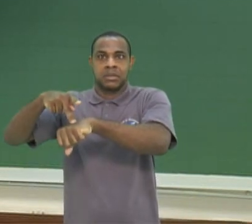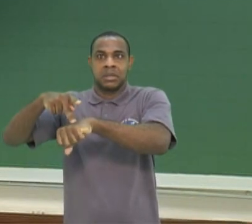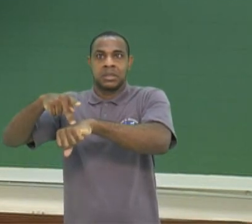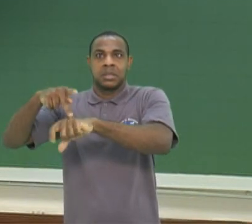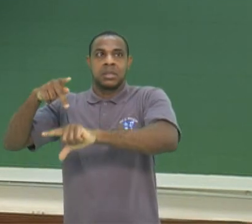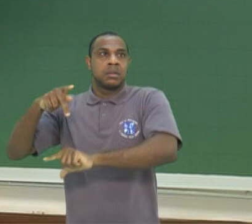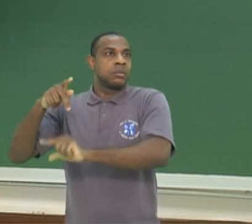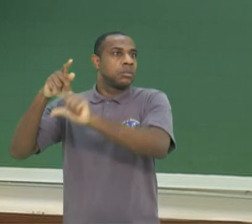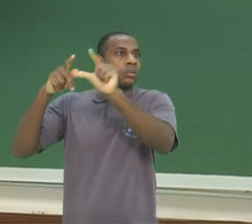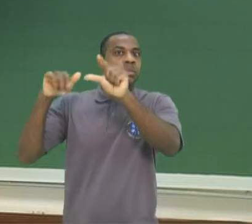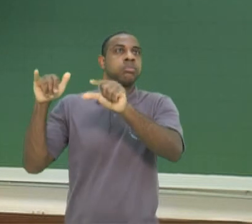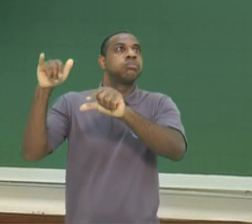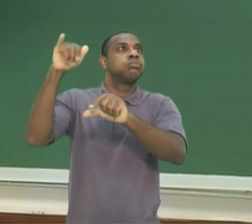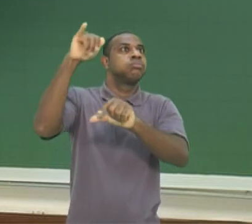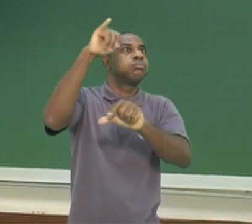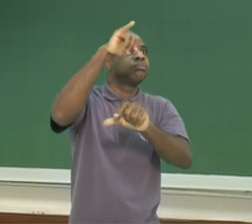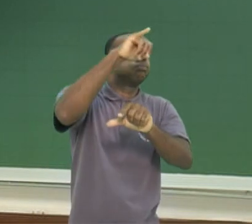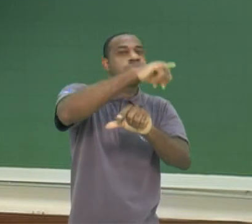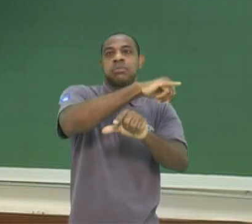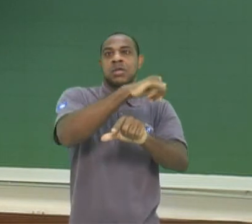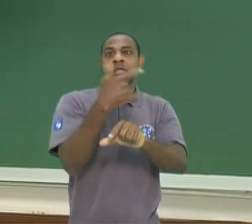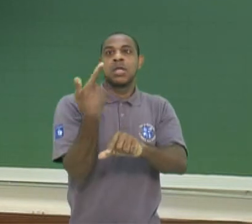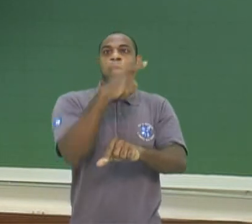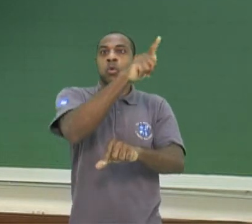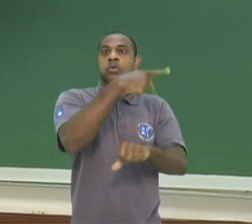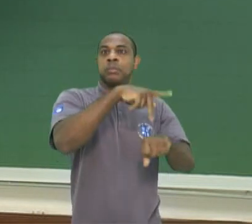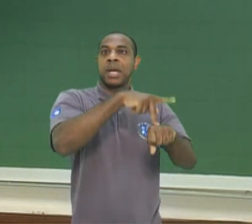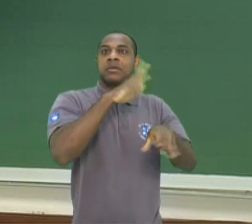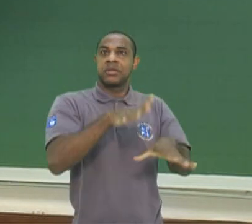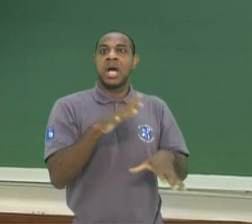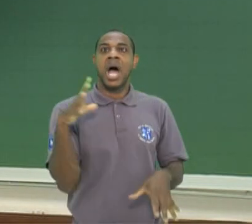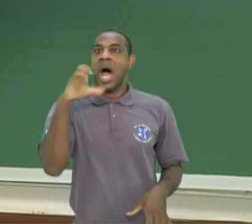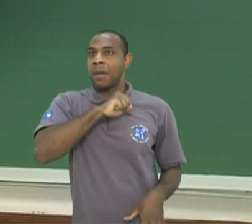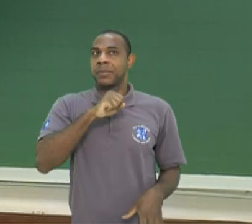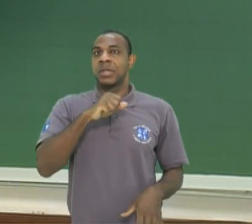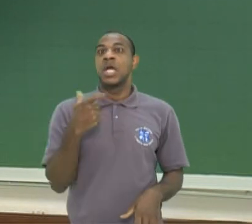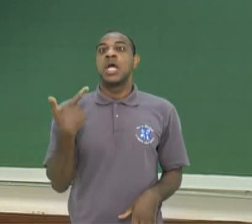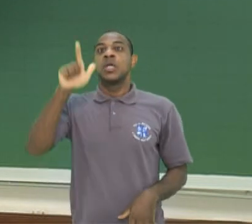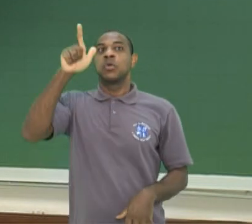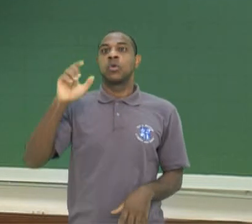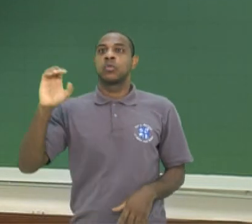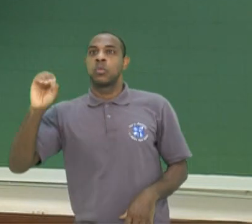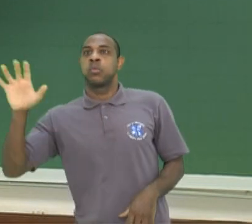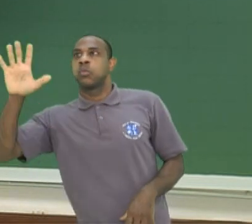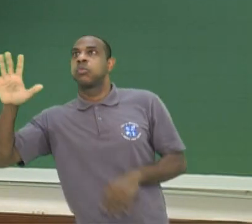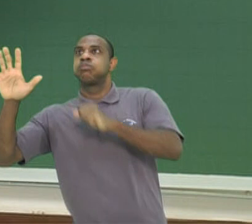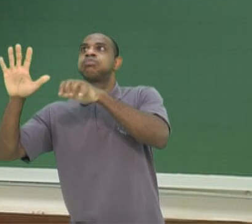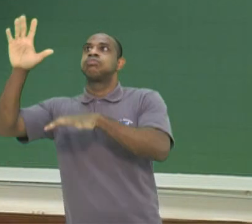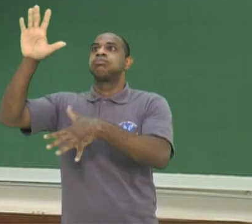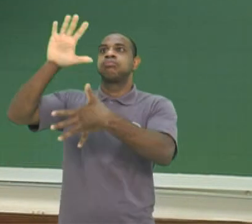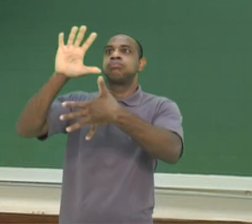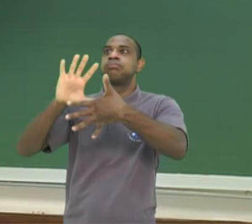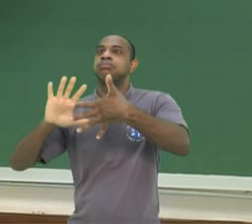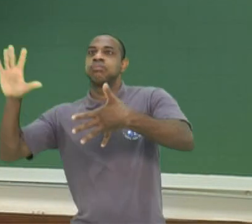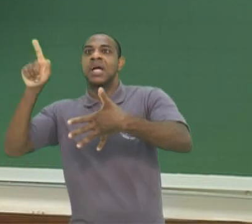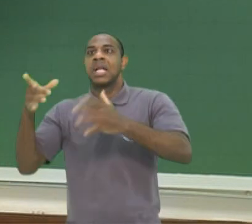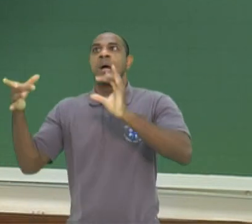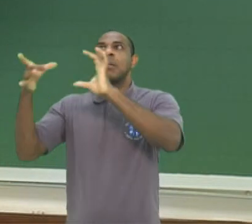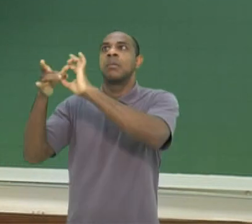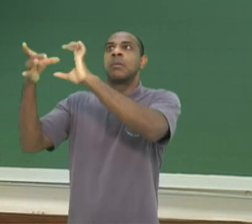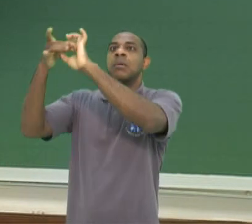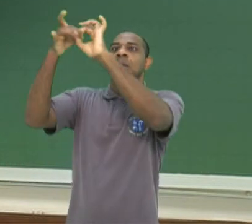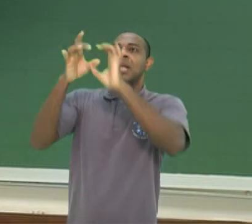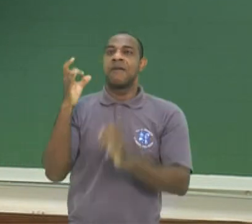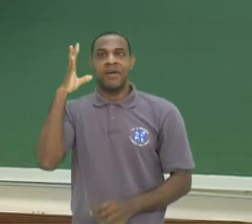dia já estar em outro país, também em outro continente. Perceba que essa conexão,